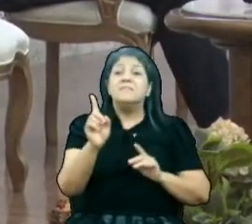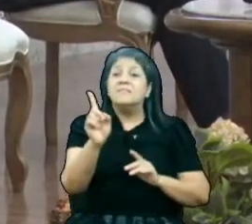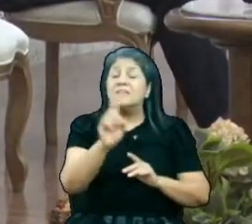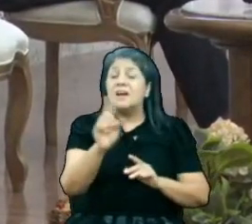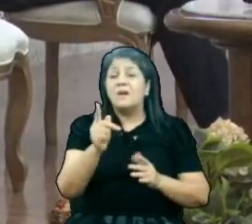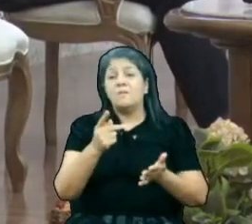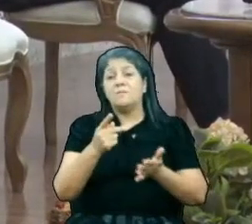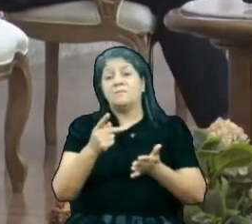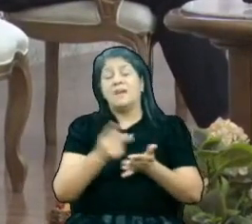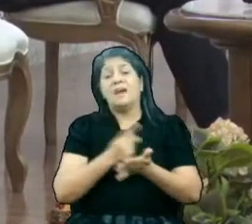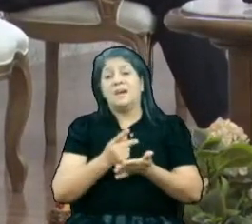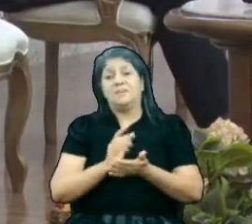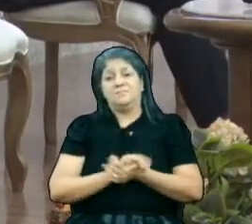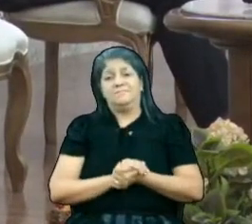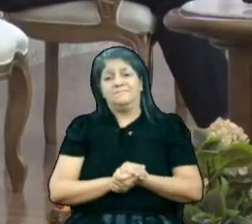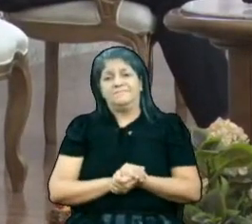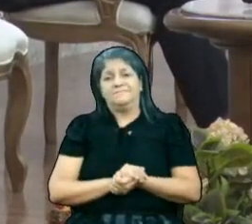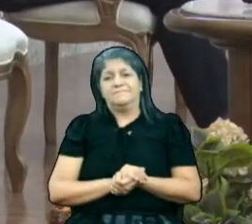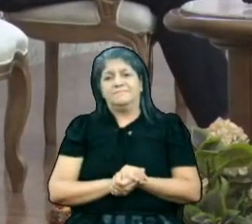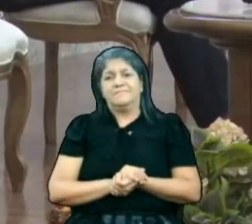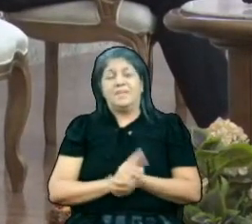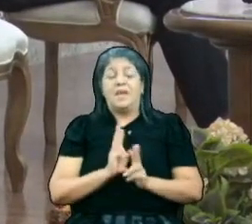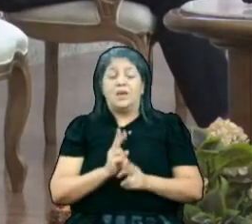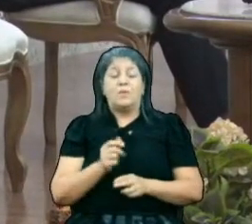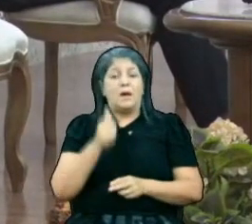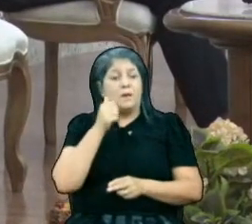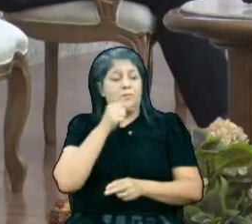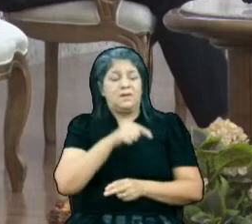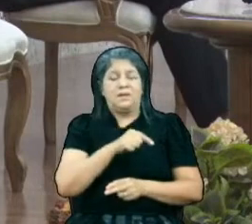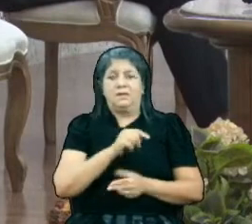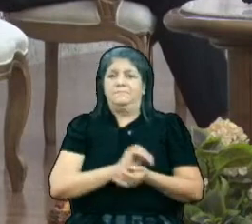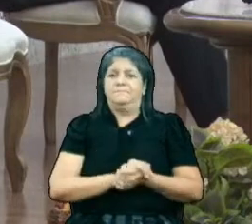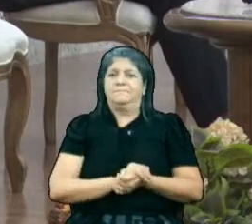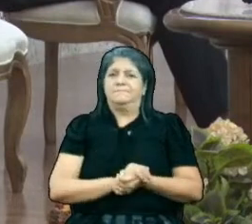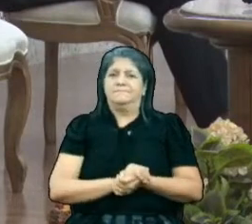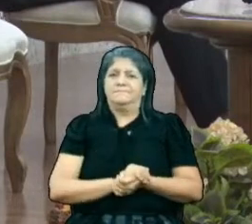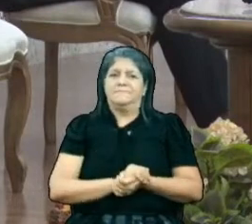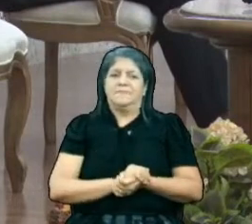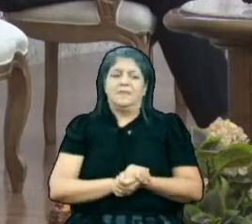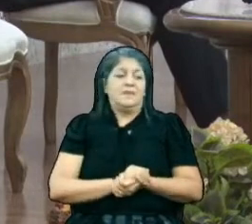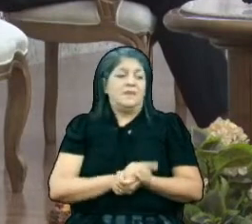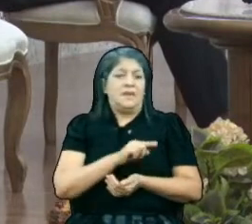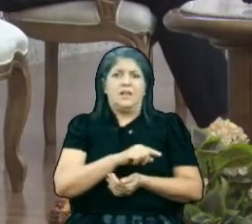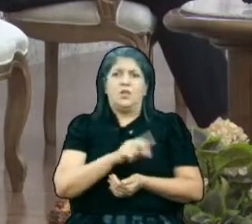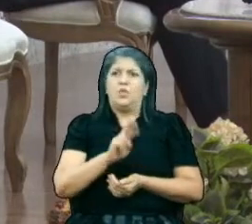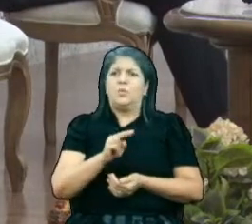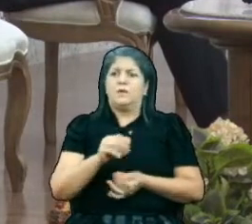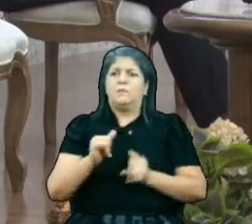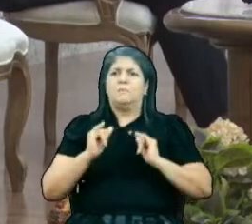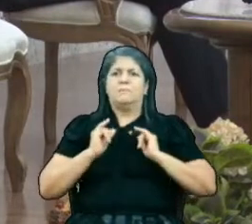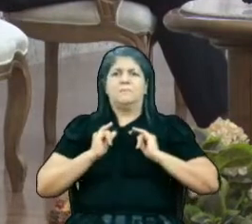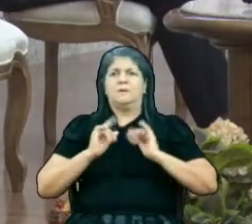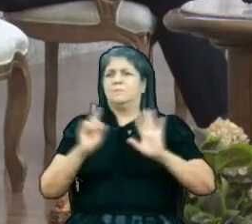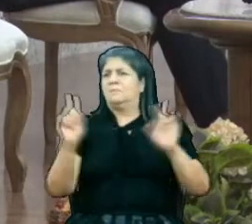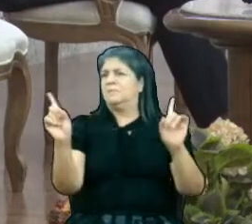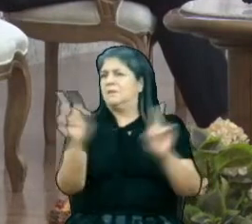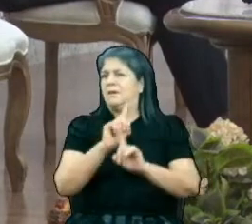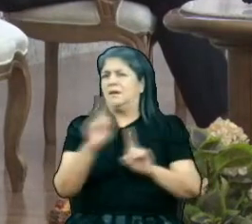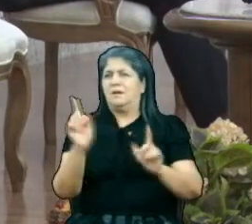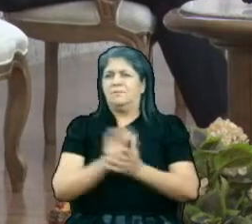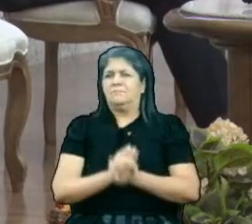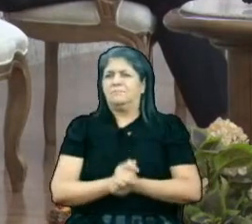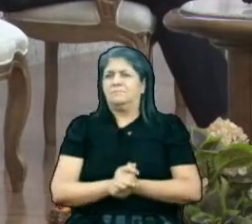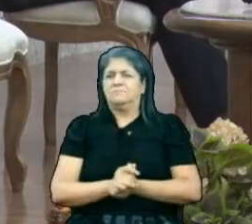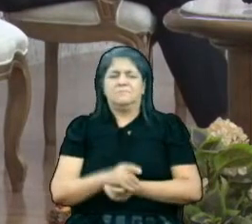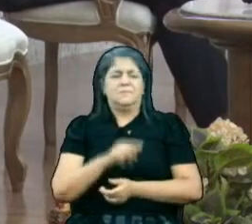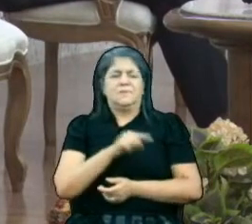aquelas Esta senhora da parábola ela diz eu não vou me conformar eu não me conformo